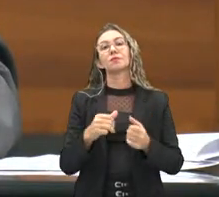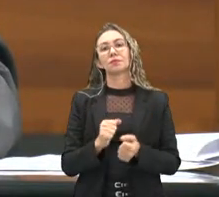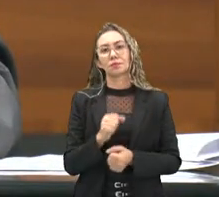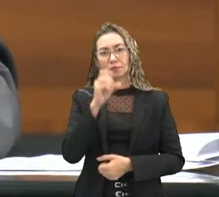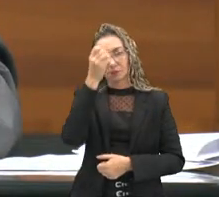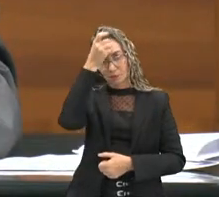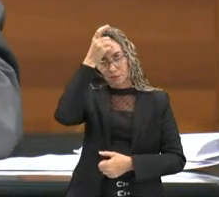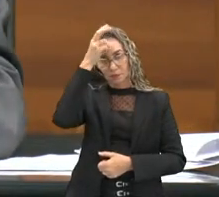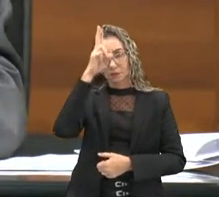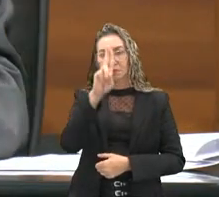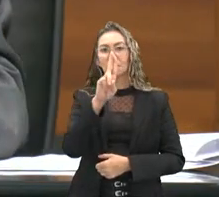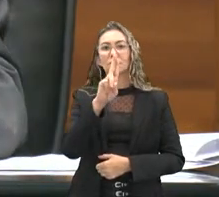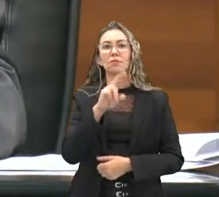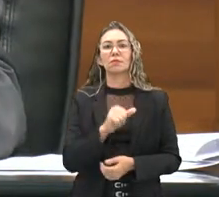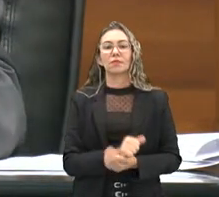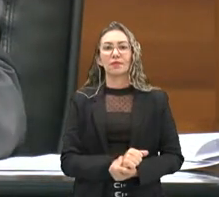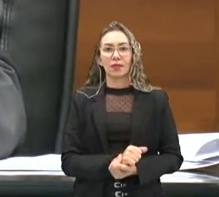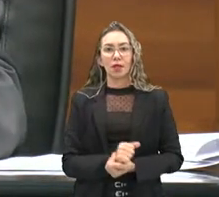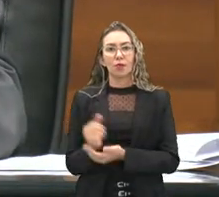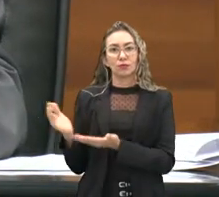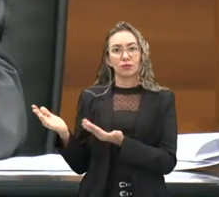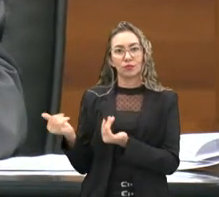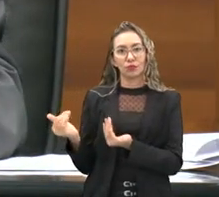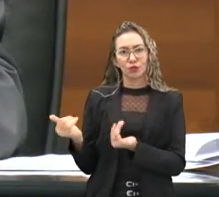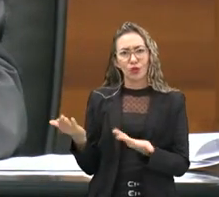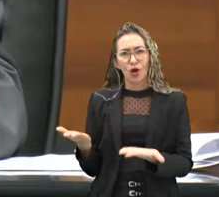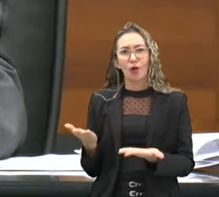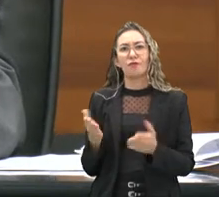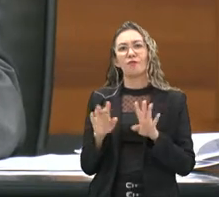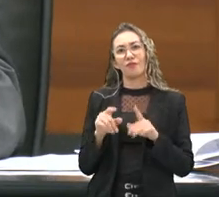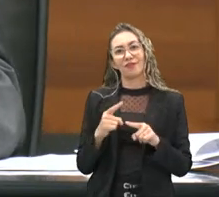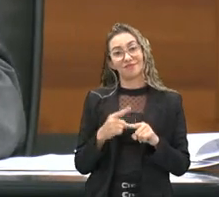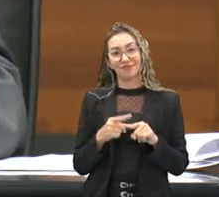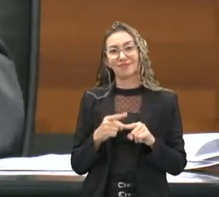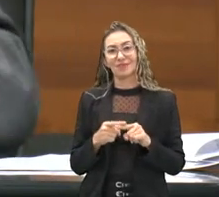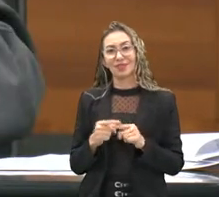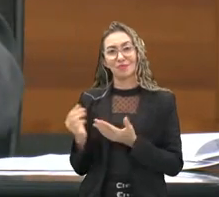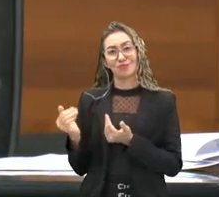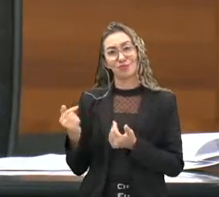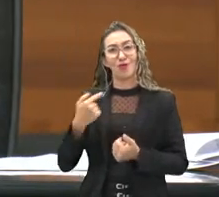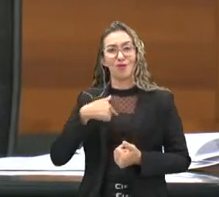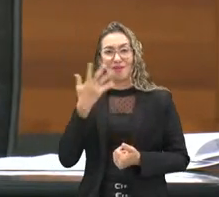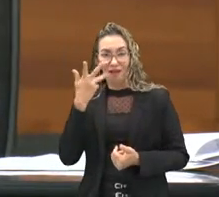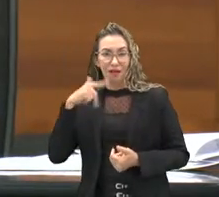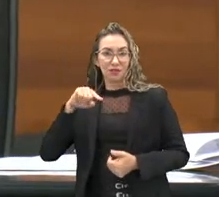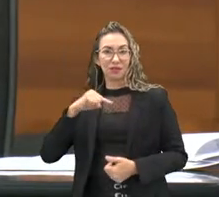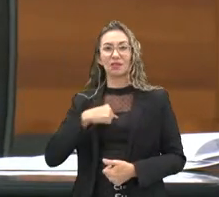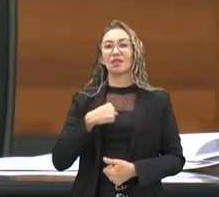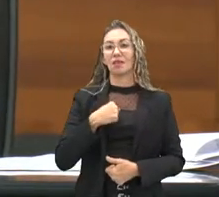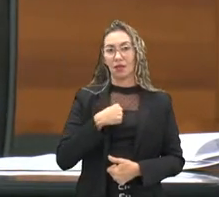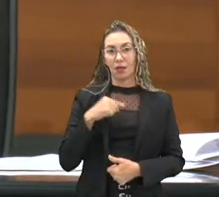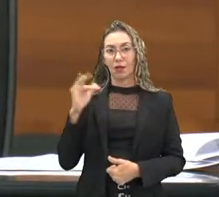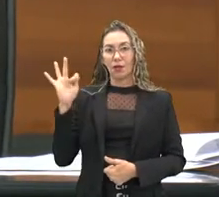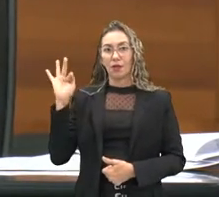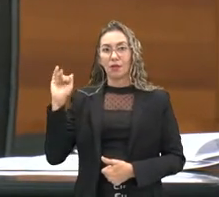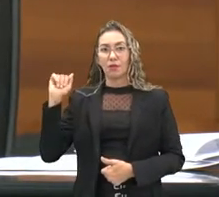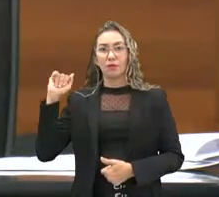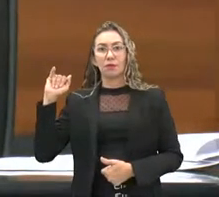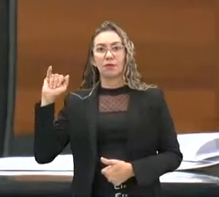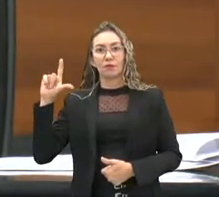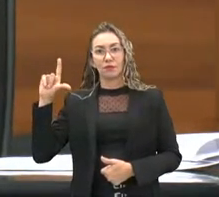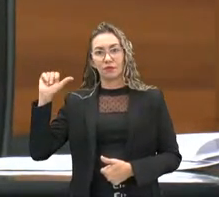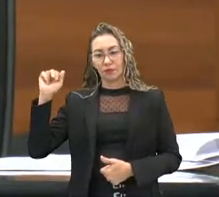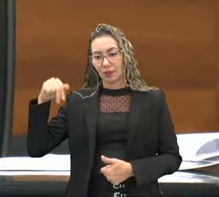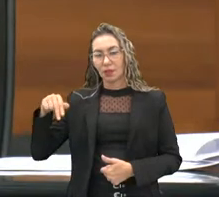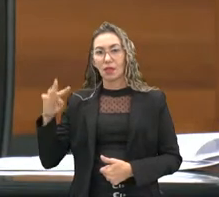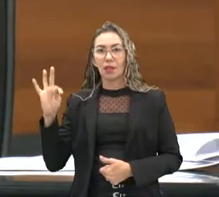jovem, digo jovem porque é mais criança que eu, Filinto Miller de Almeida, neto